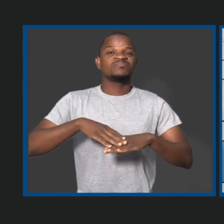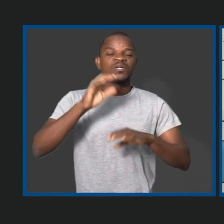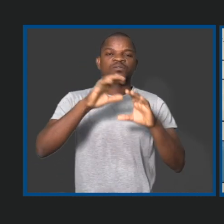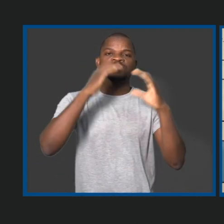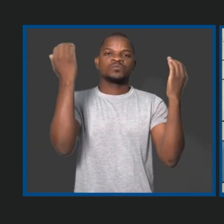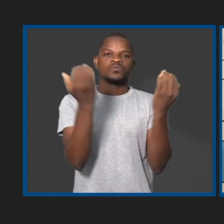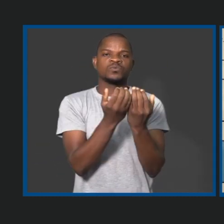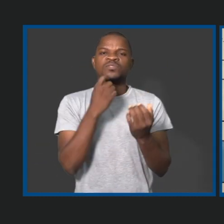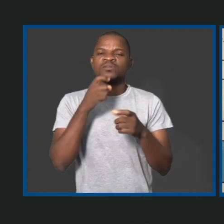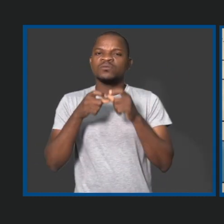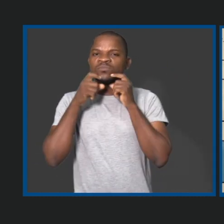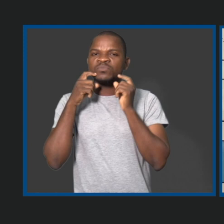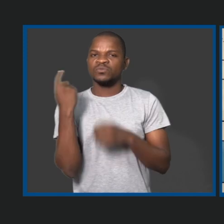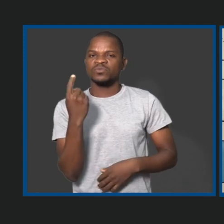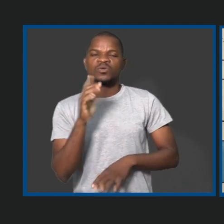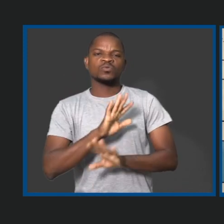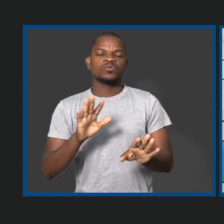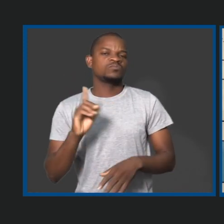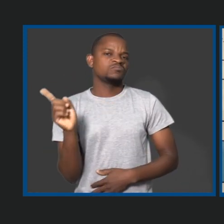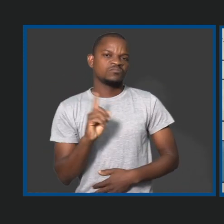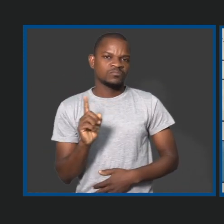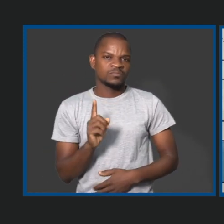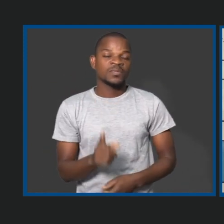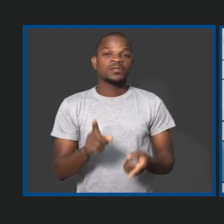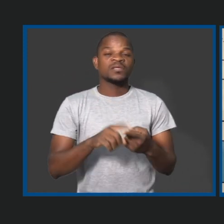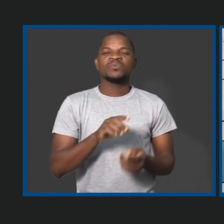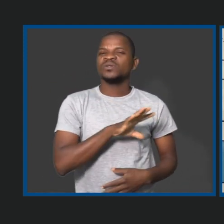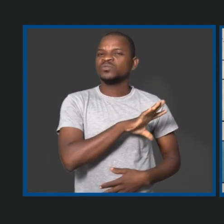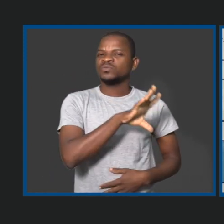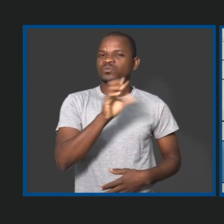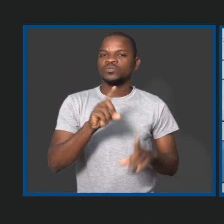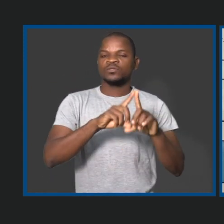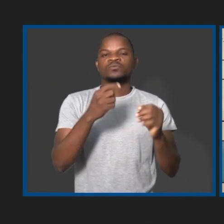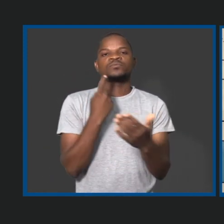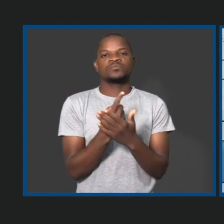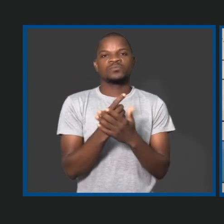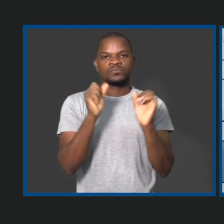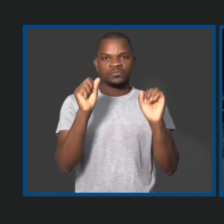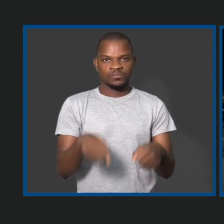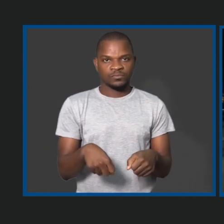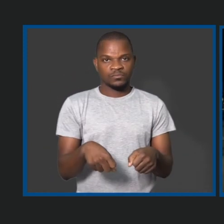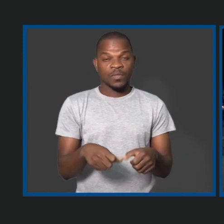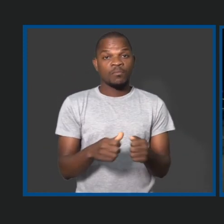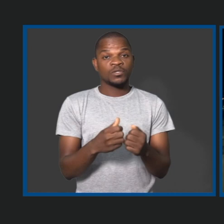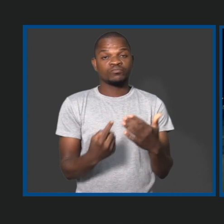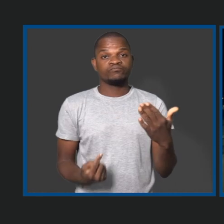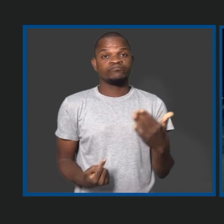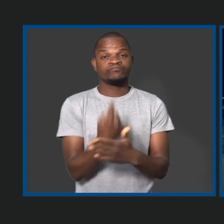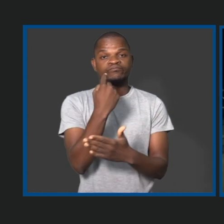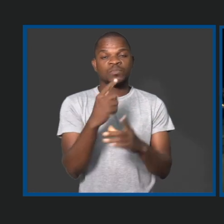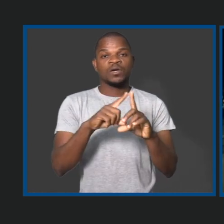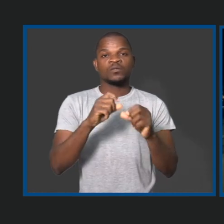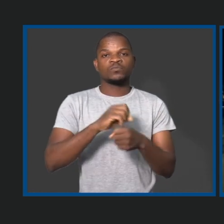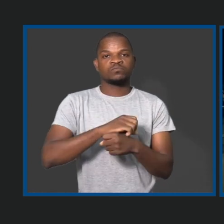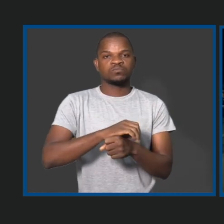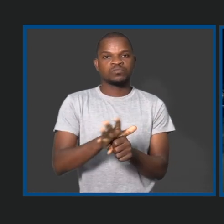não só a sociedade moçambicana, em particular a Lixinga, e todas as medidas cautelares são muito importantes. Devido ao sorto